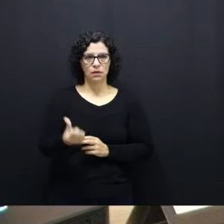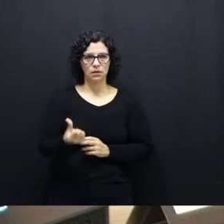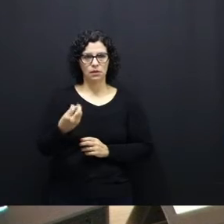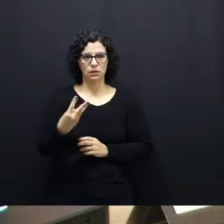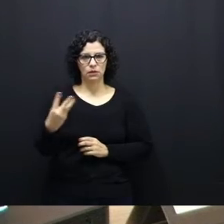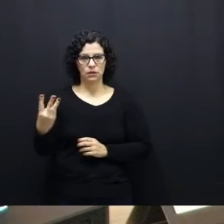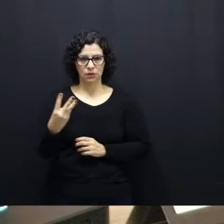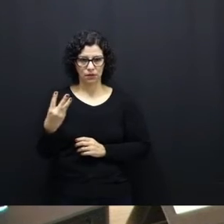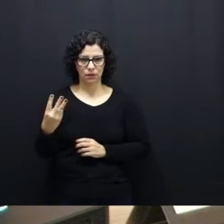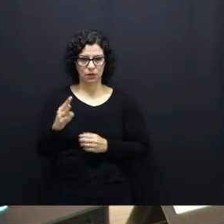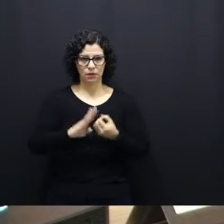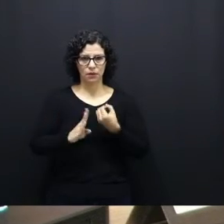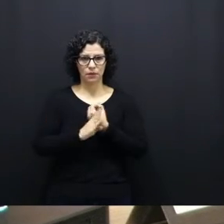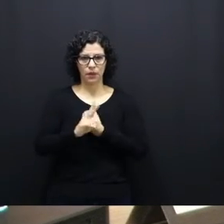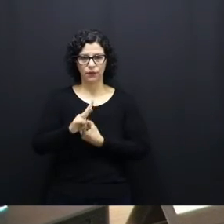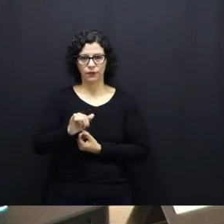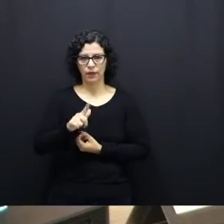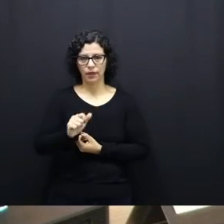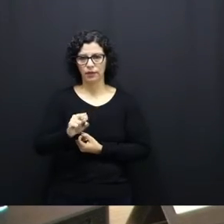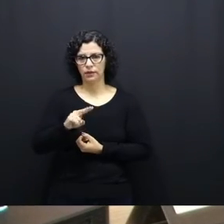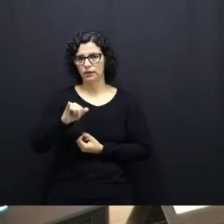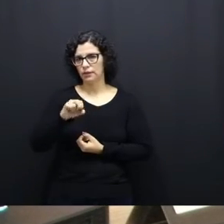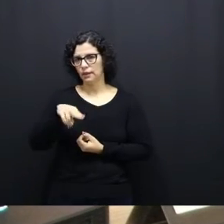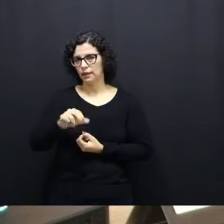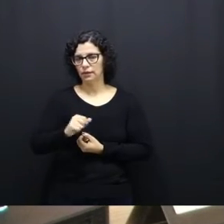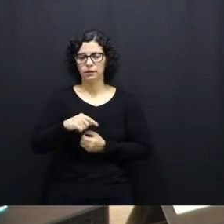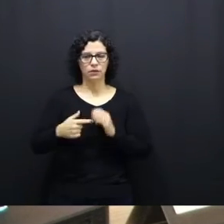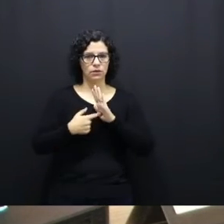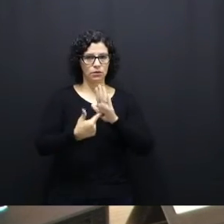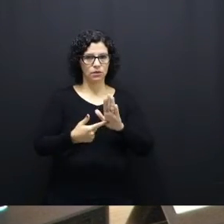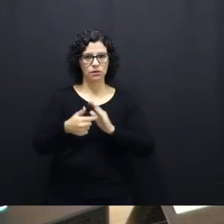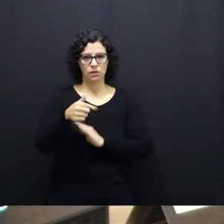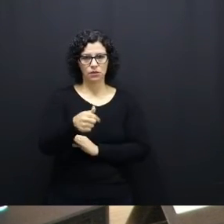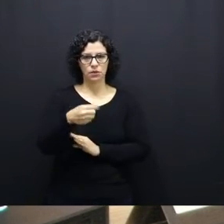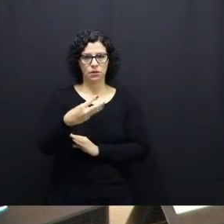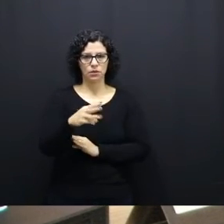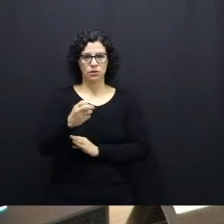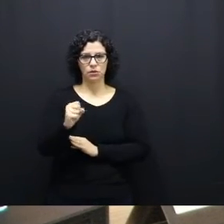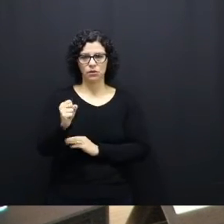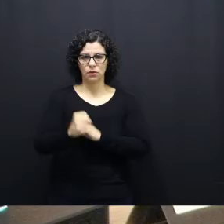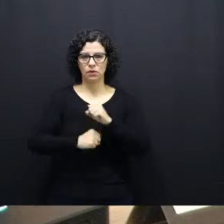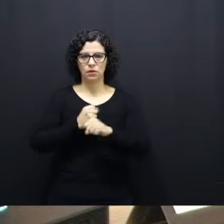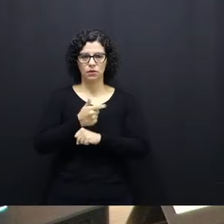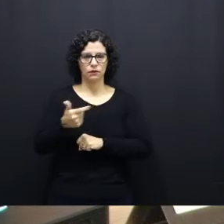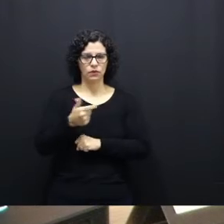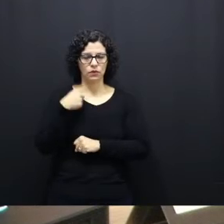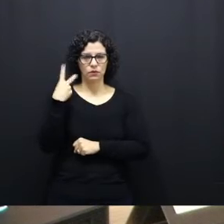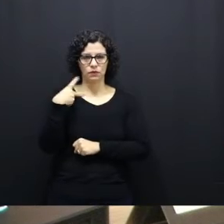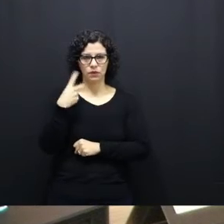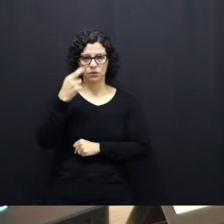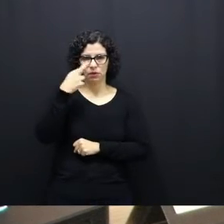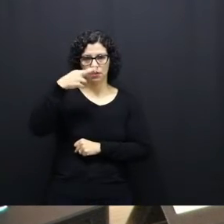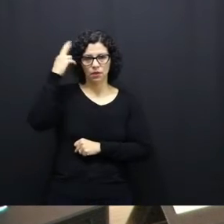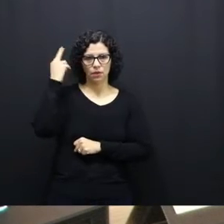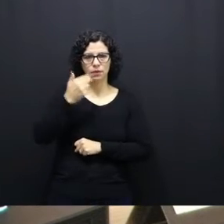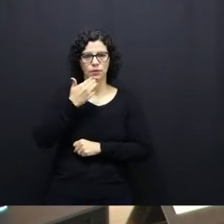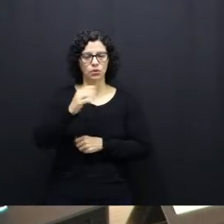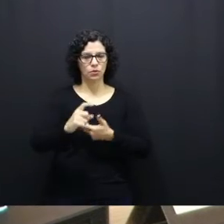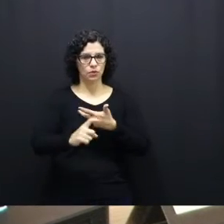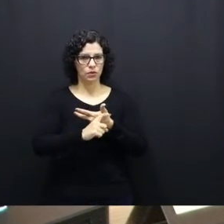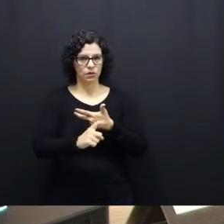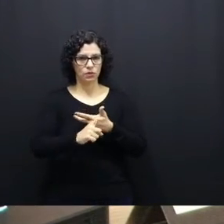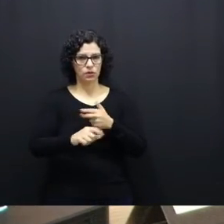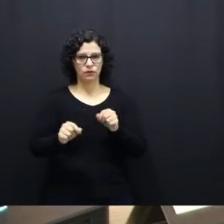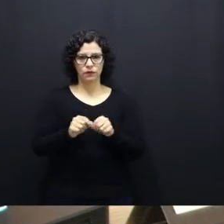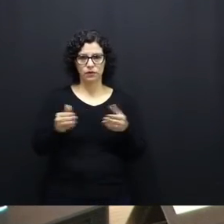e633 bairro Vila Iná indicação número 7388 2022 Vereador Renan Machado ao poder executivo